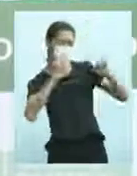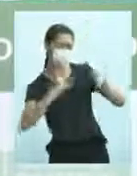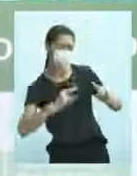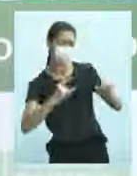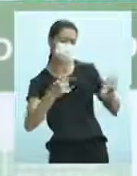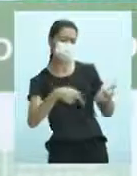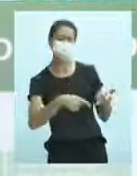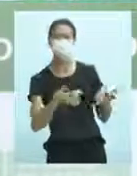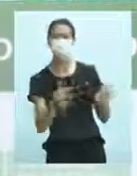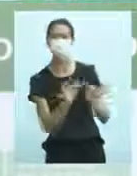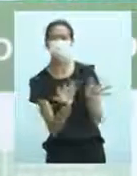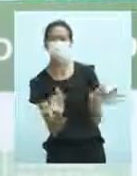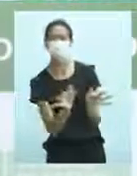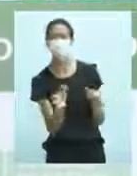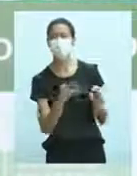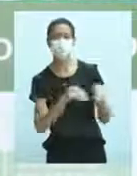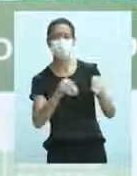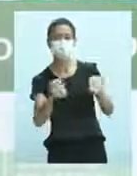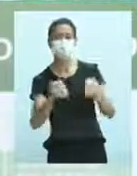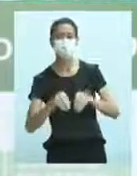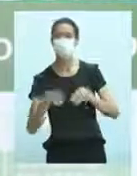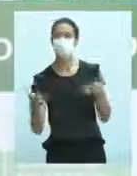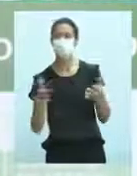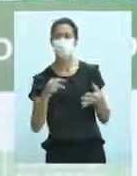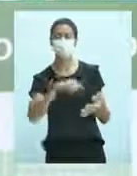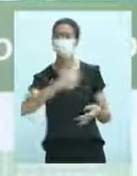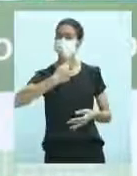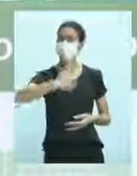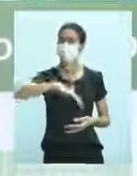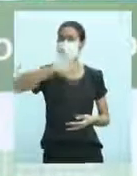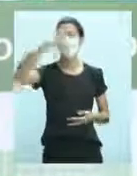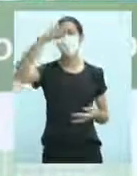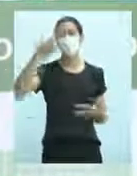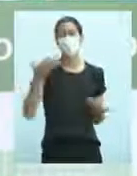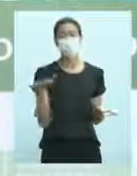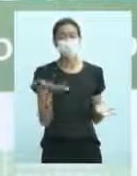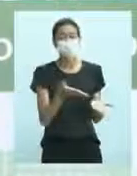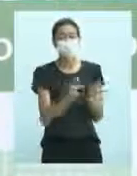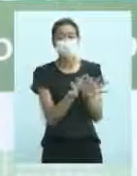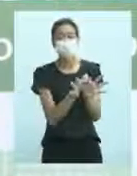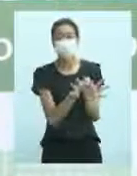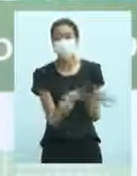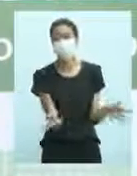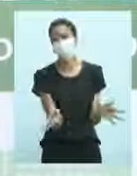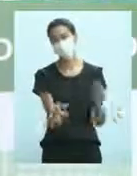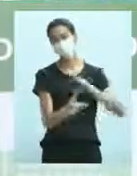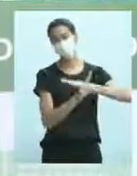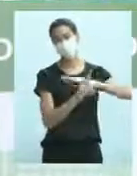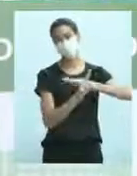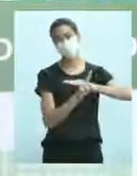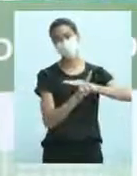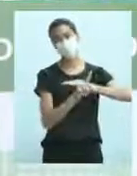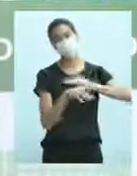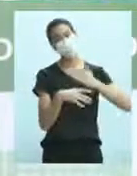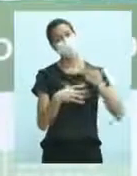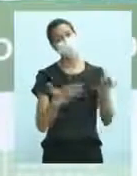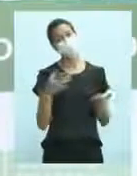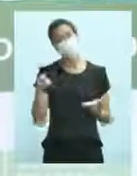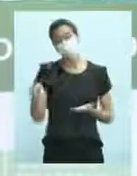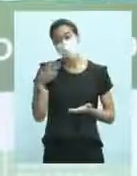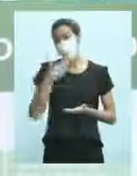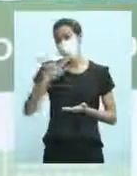tem culto elevadíssimo e e não resolve muito